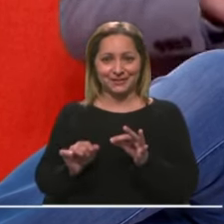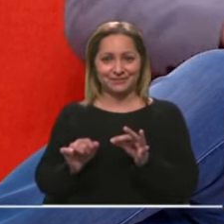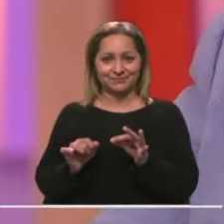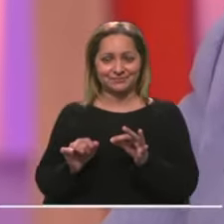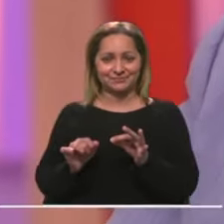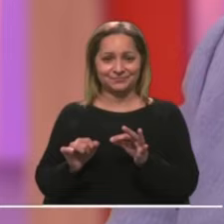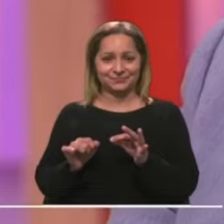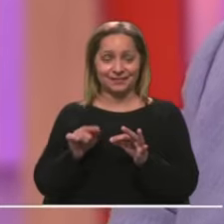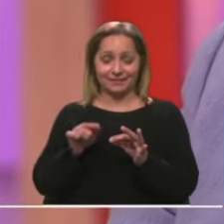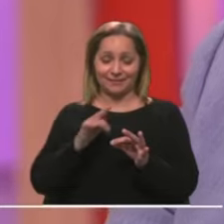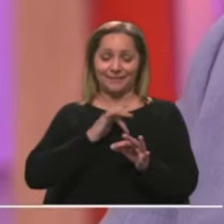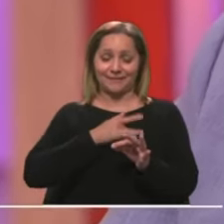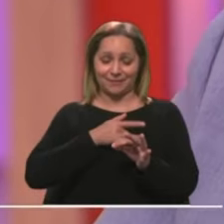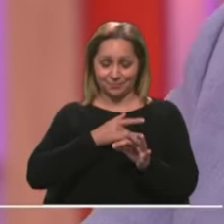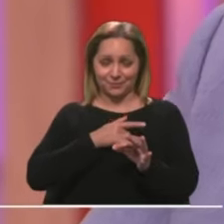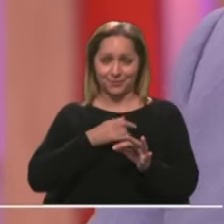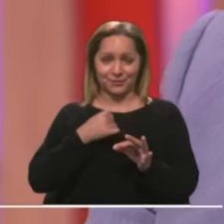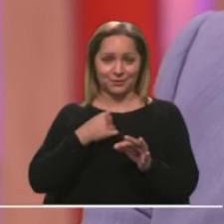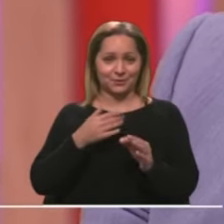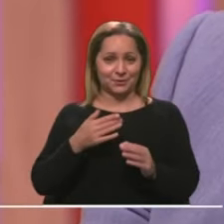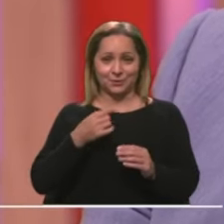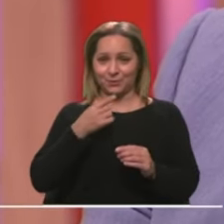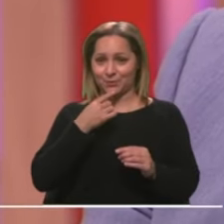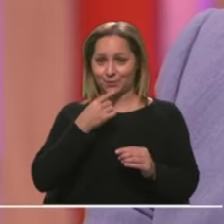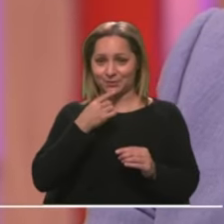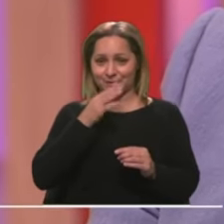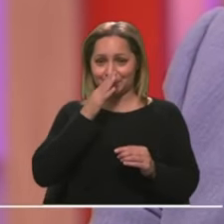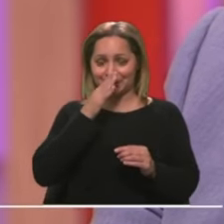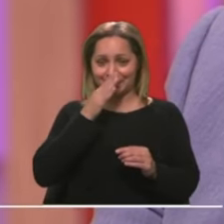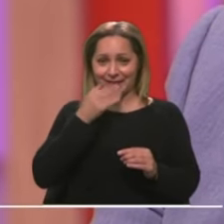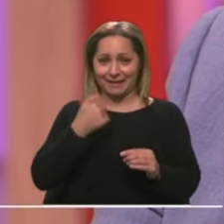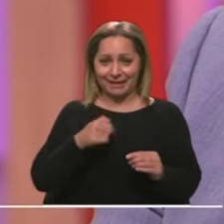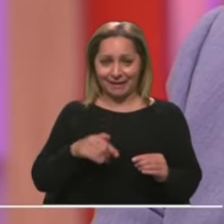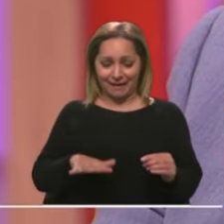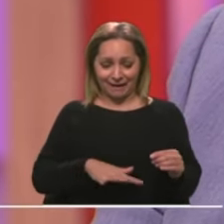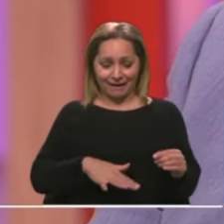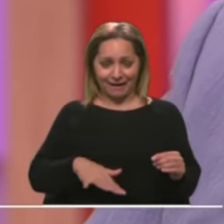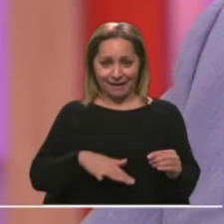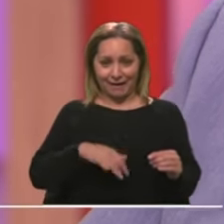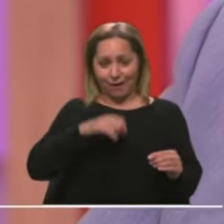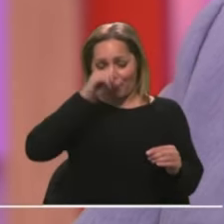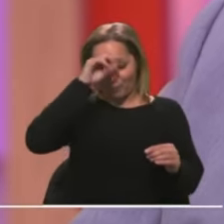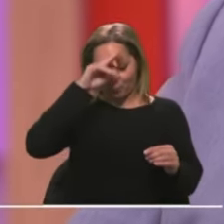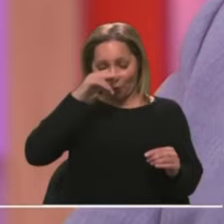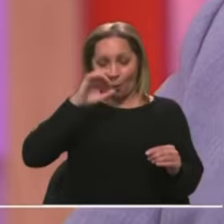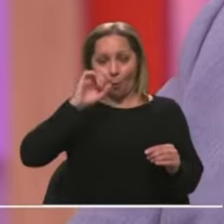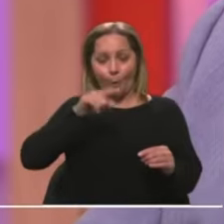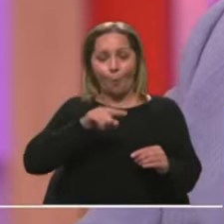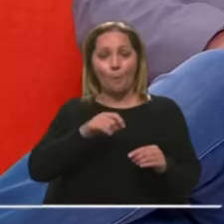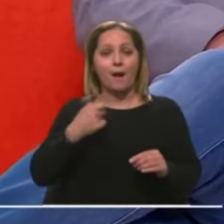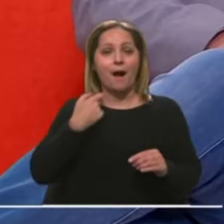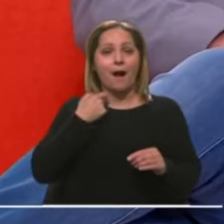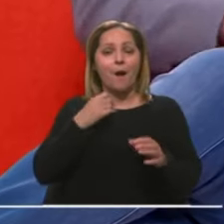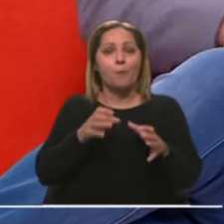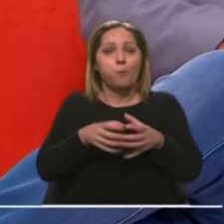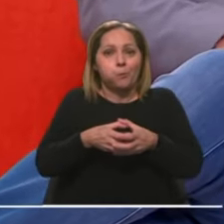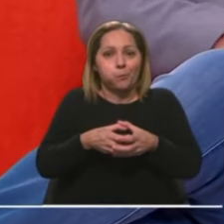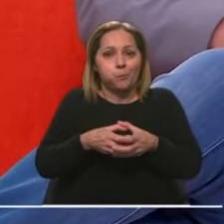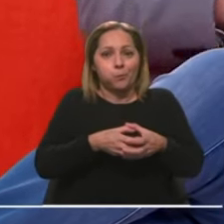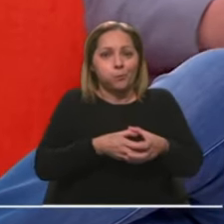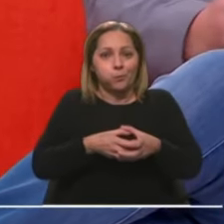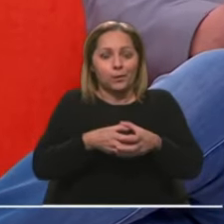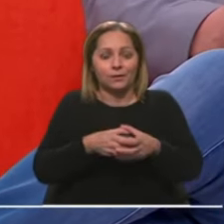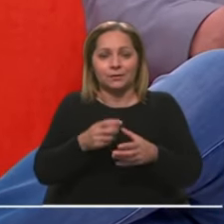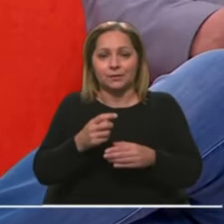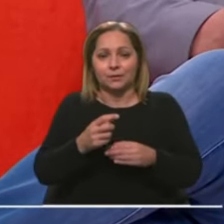não perce já não percebo se aquilo é um órgão genital se é uma almôndega não se conseguiu fazer